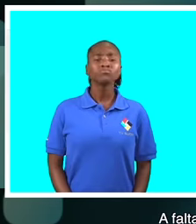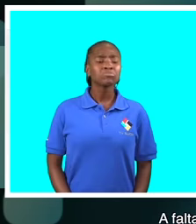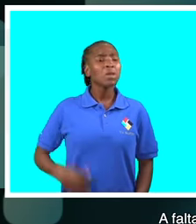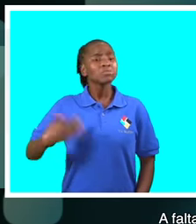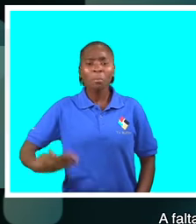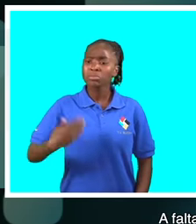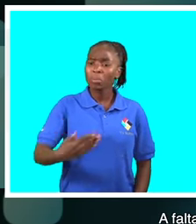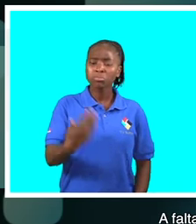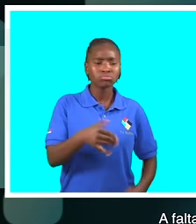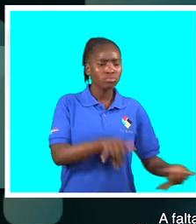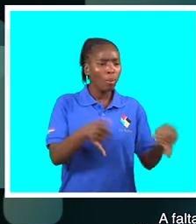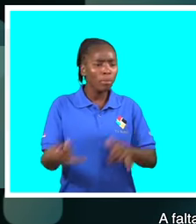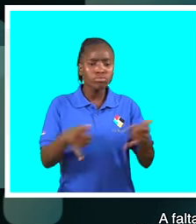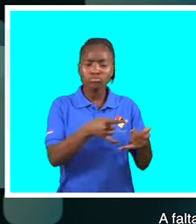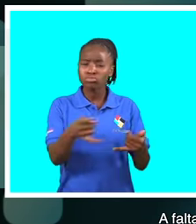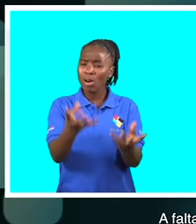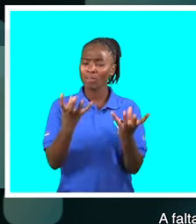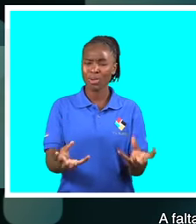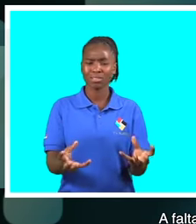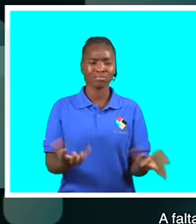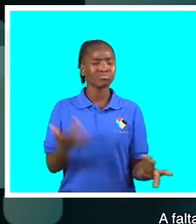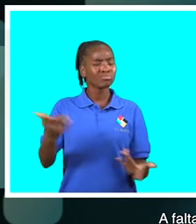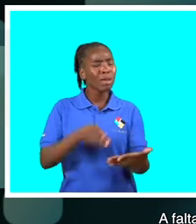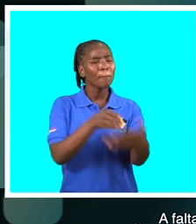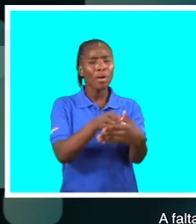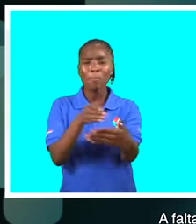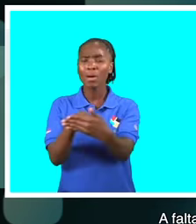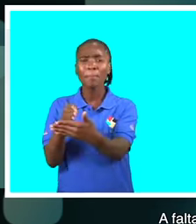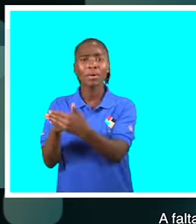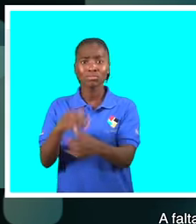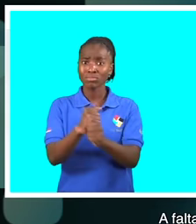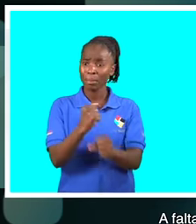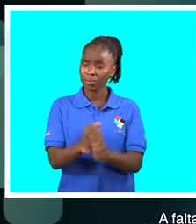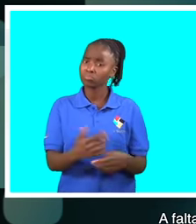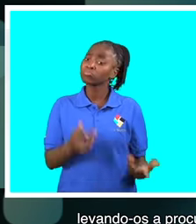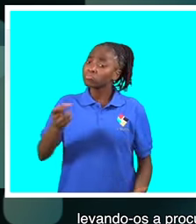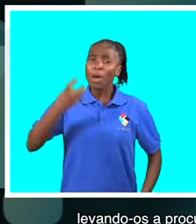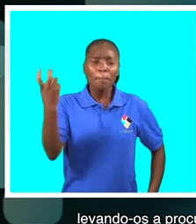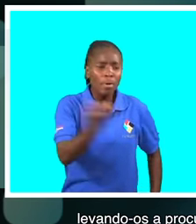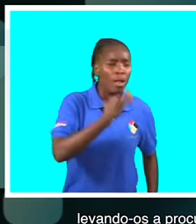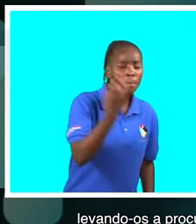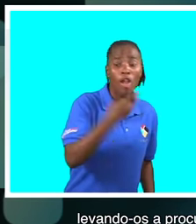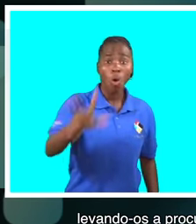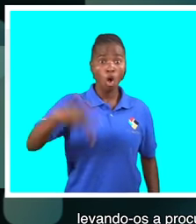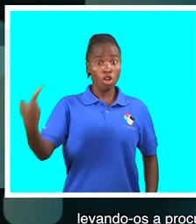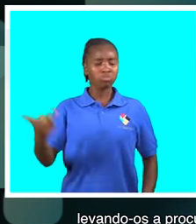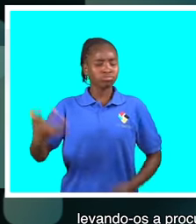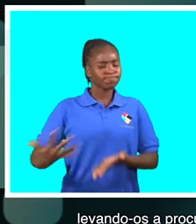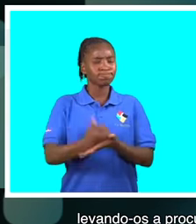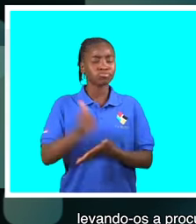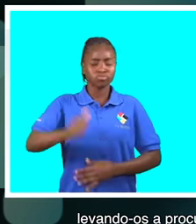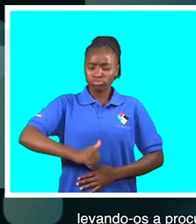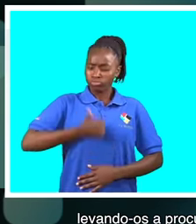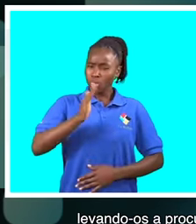Moçambique. A falta de eventos regulares de moda em Moçambique condiciona o trabalho de modelos, levando-os a procurarem outras